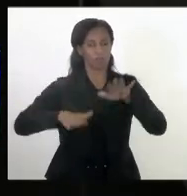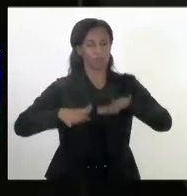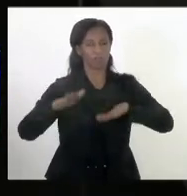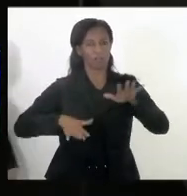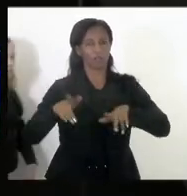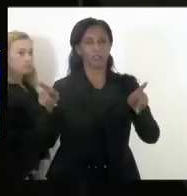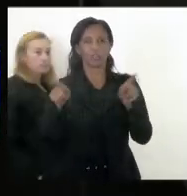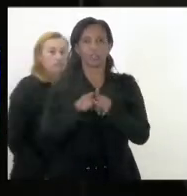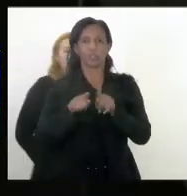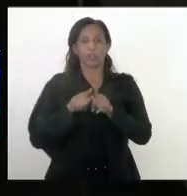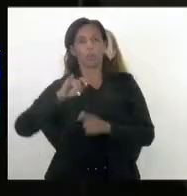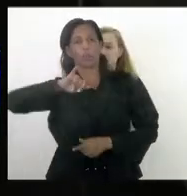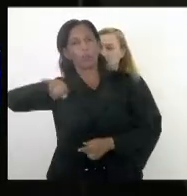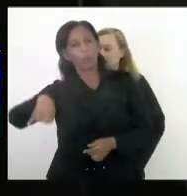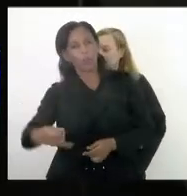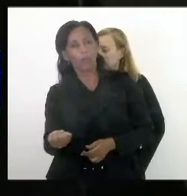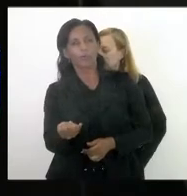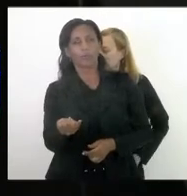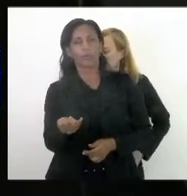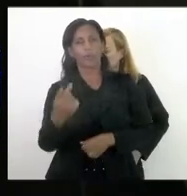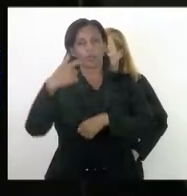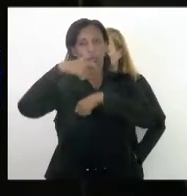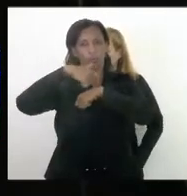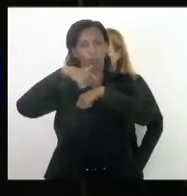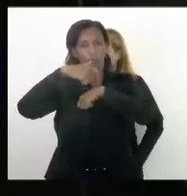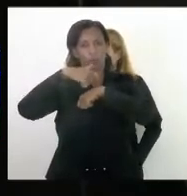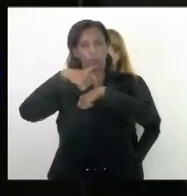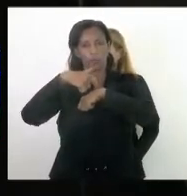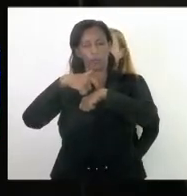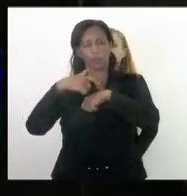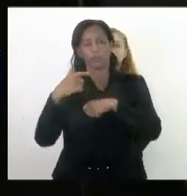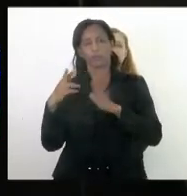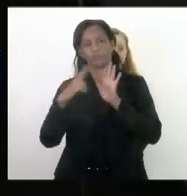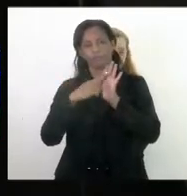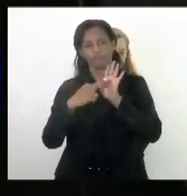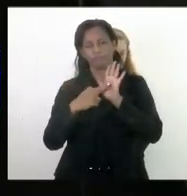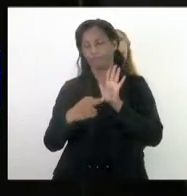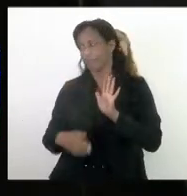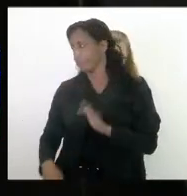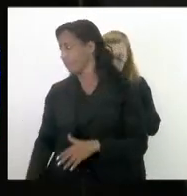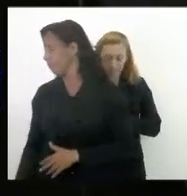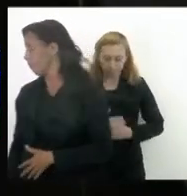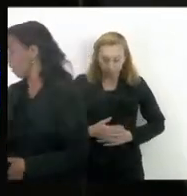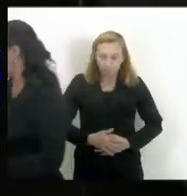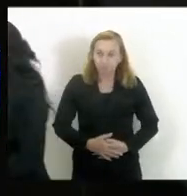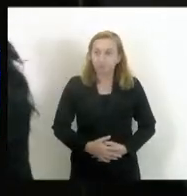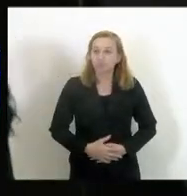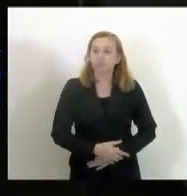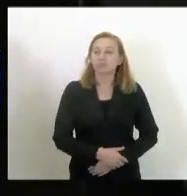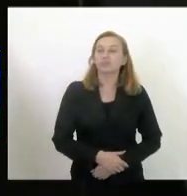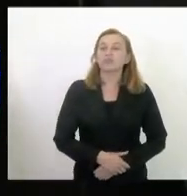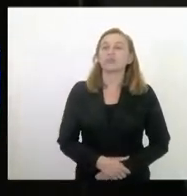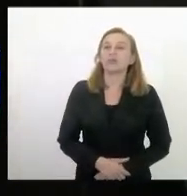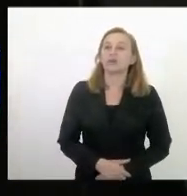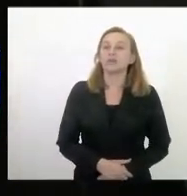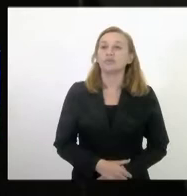também uma oportunidade, no momento de ser regulamentado, como disse aqui o deputado Alexandre Knoploch, talvez